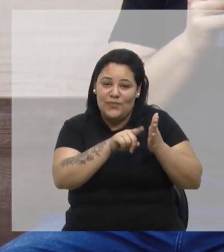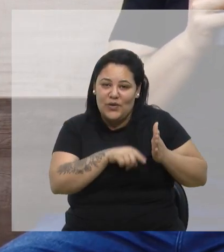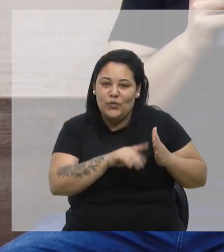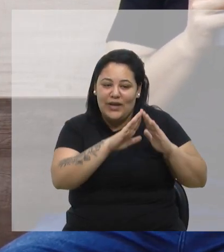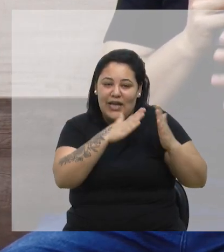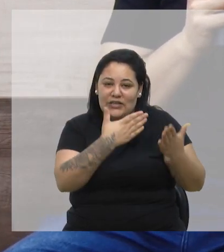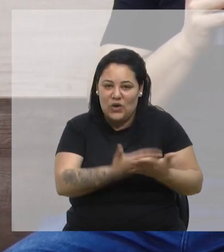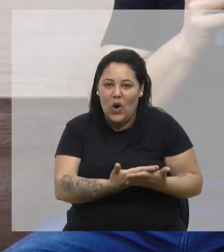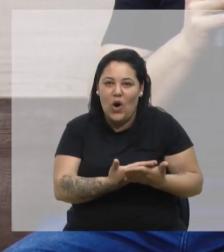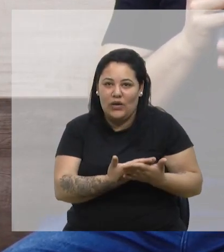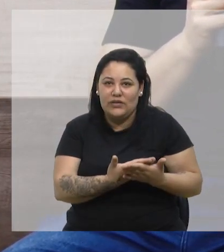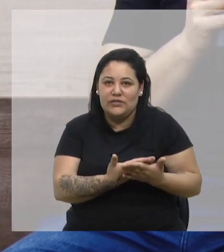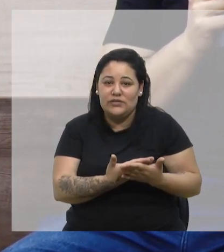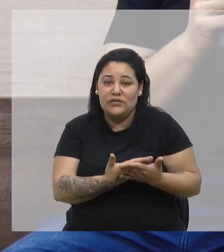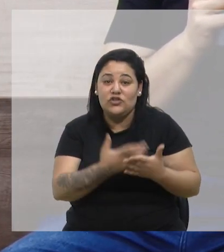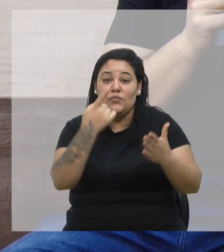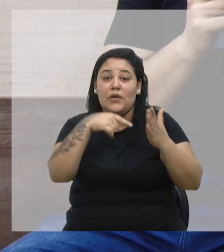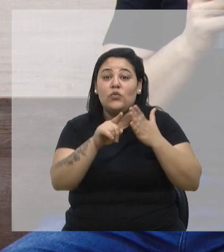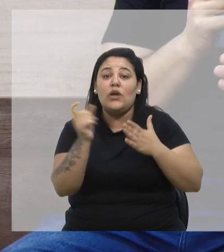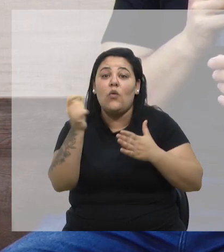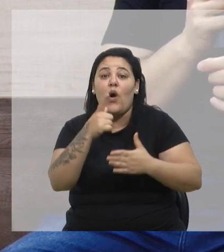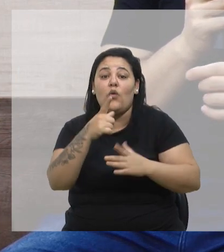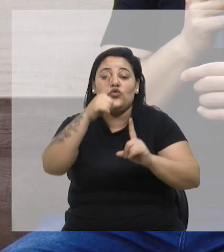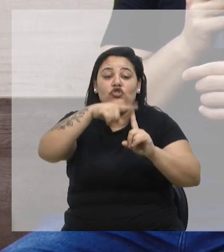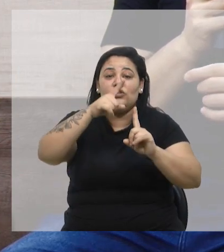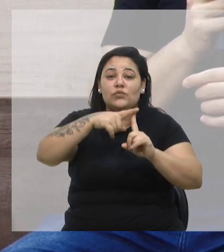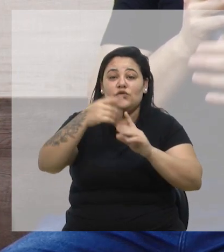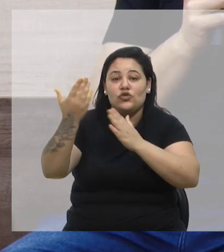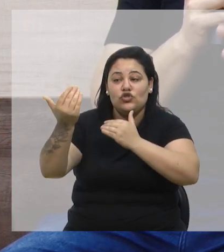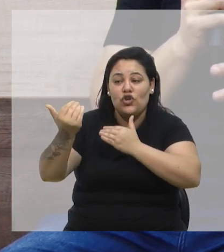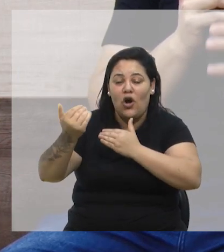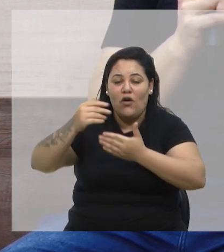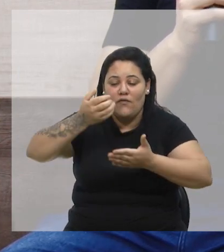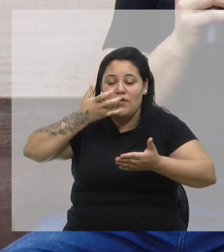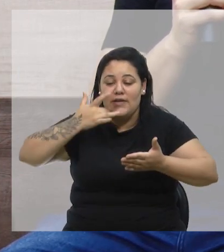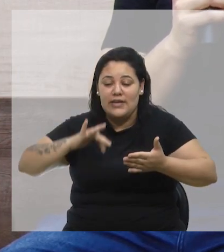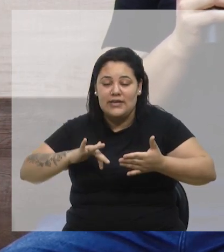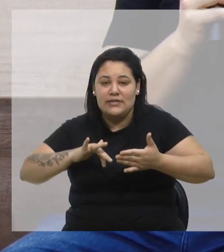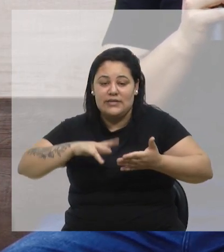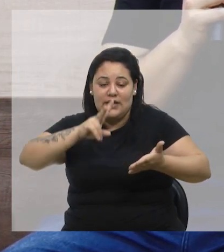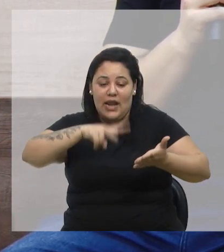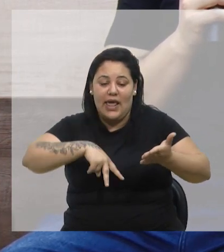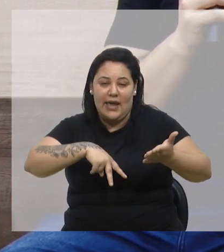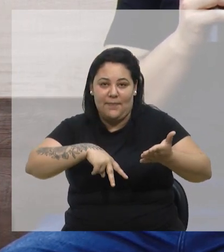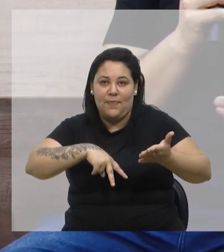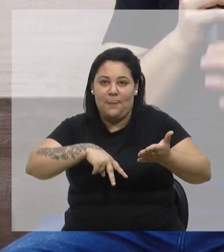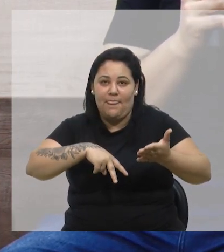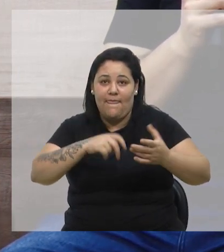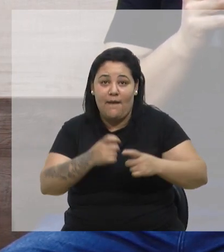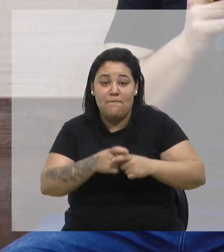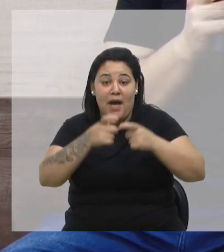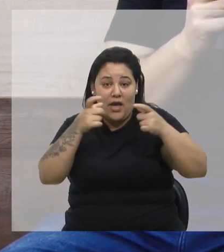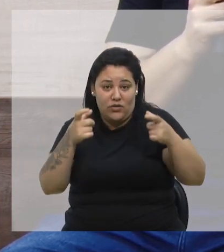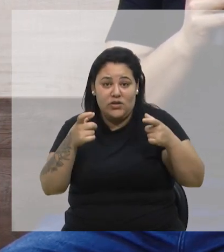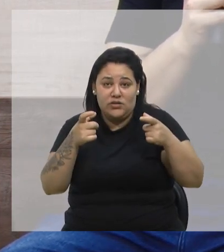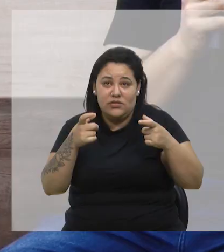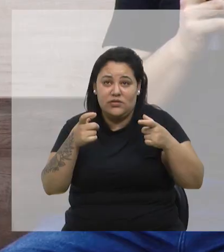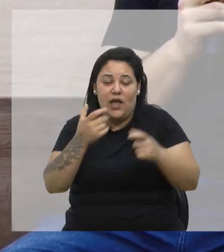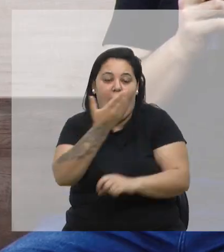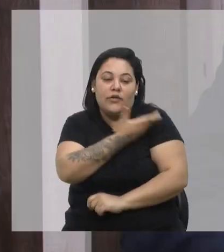estilo que as crianças e os adolescentes leem. E por mais que o mangá seja predominante, a